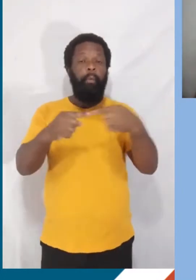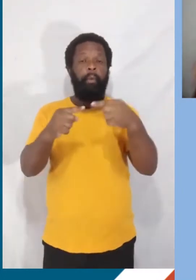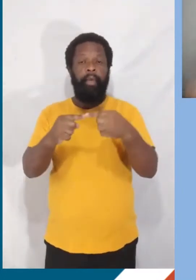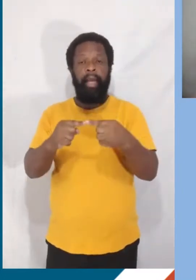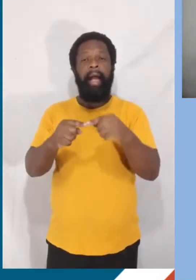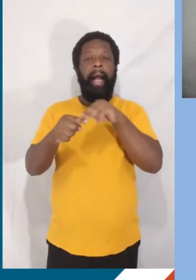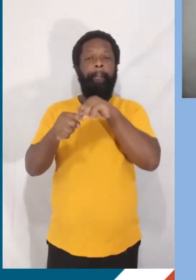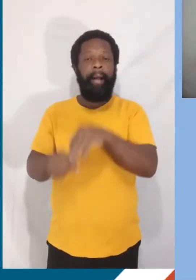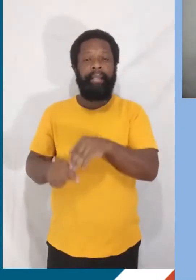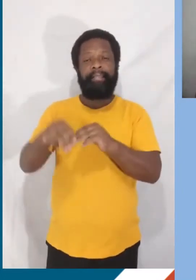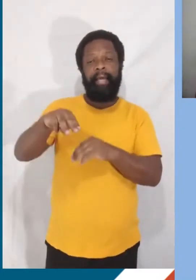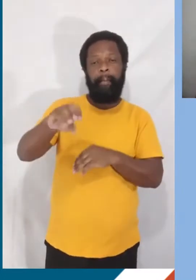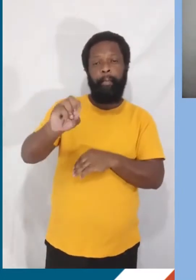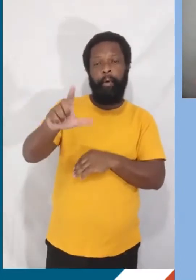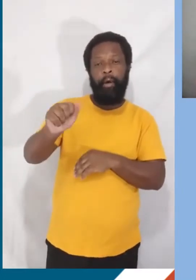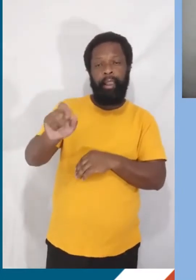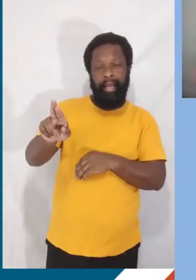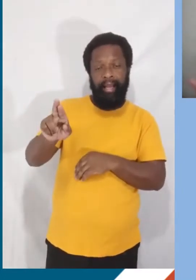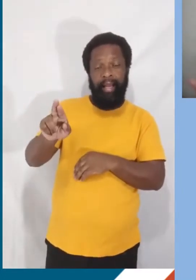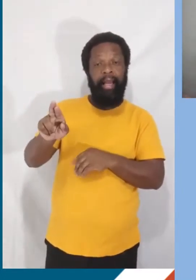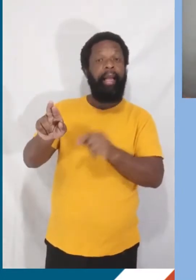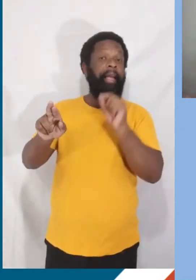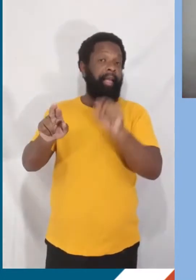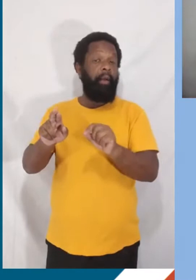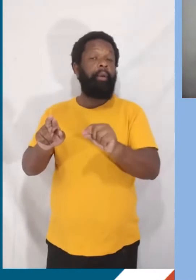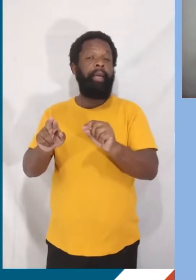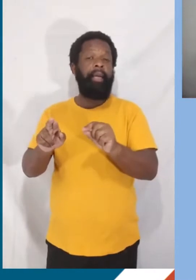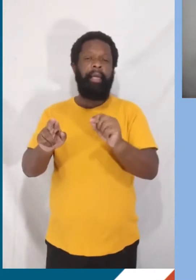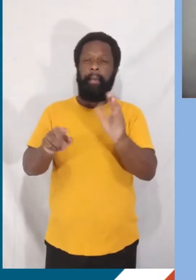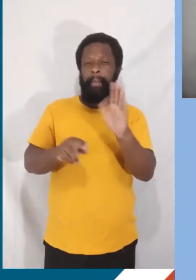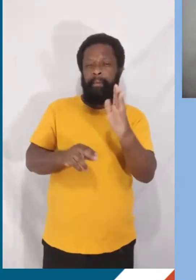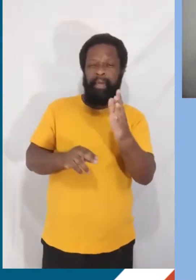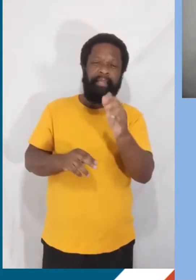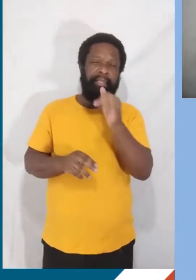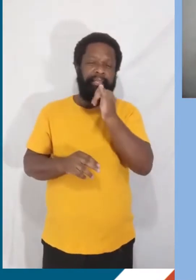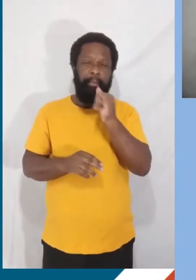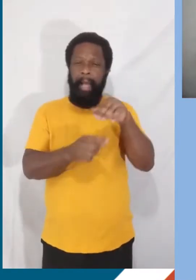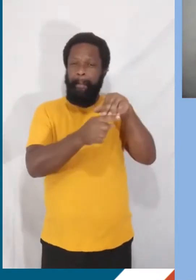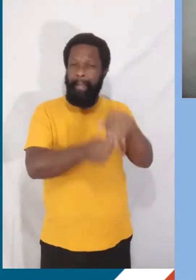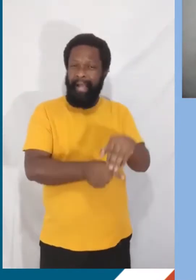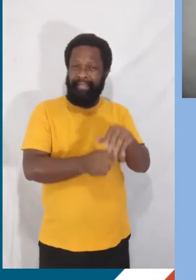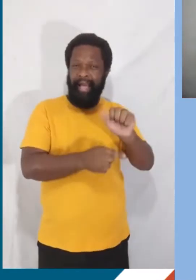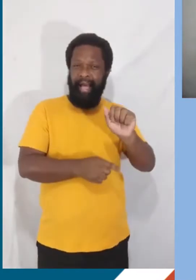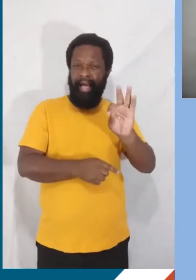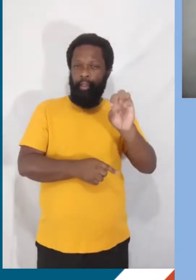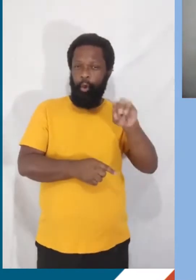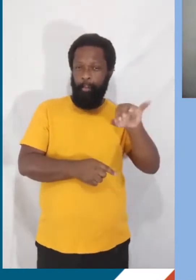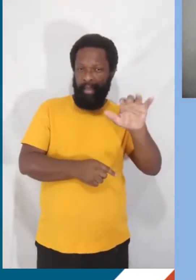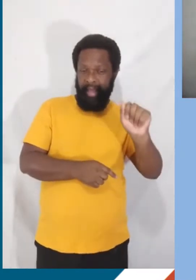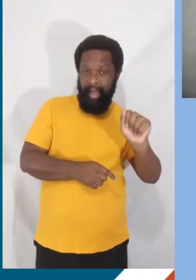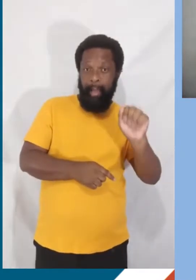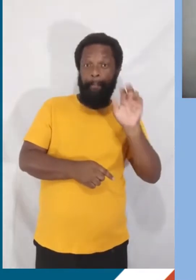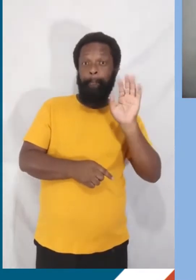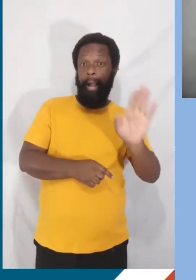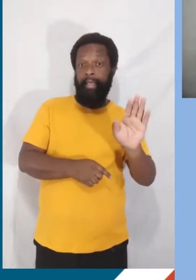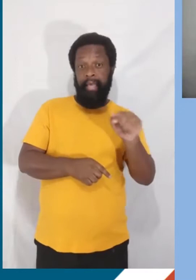relacionar com a massa molar, em que nada mais se estabelece mais ou menos a mesma ideia da massa atômica, mas